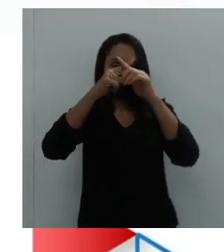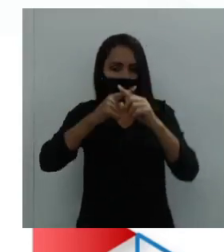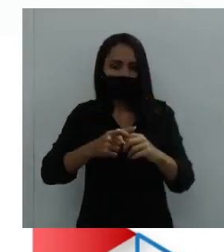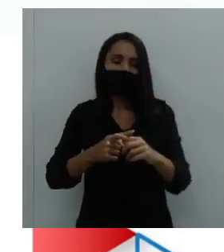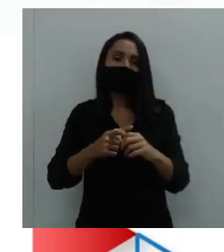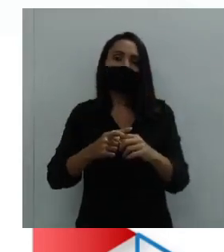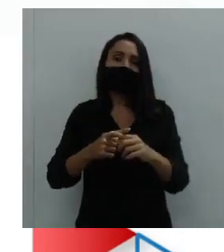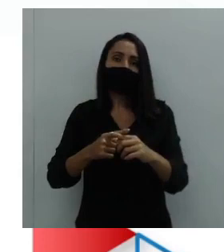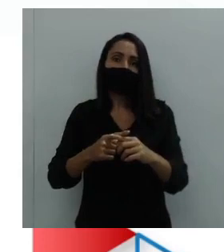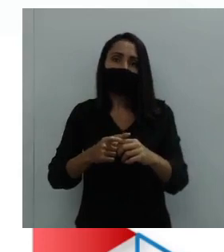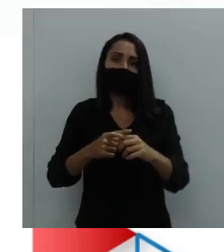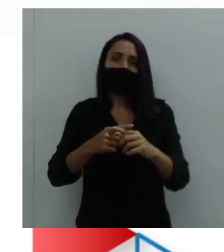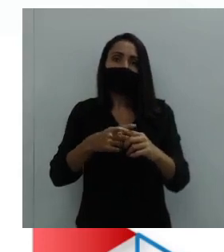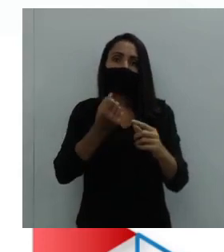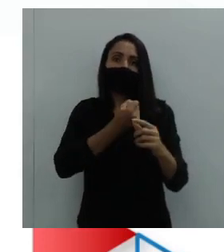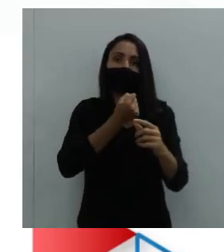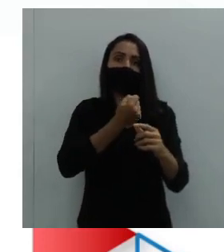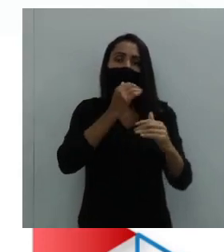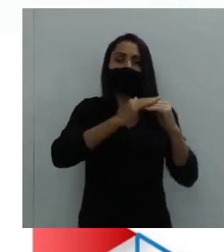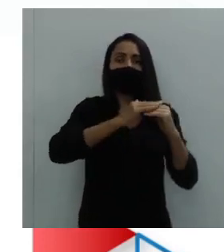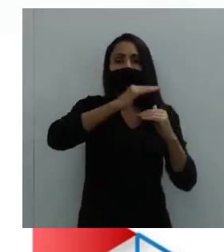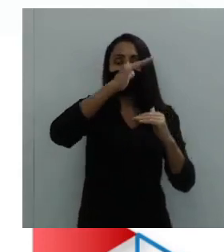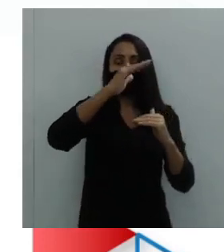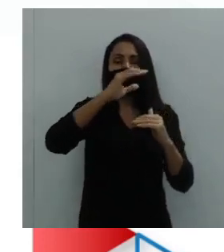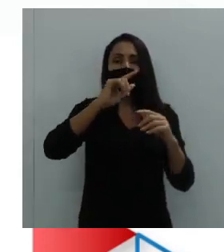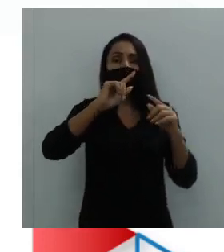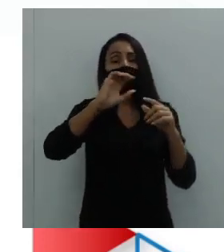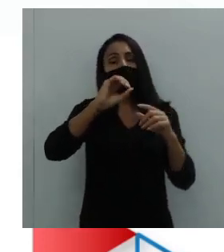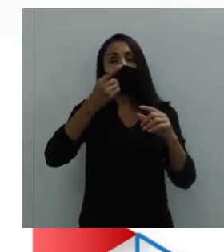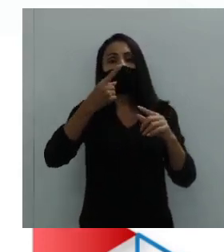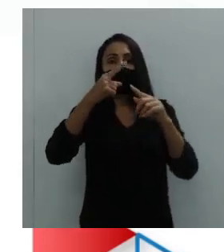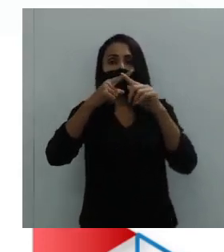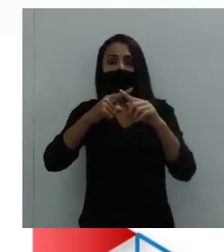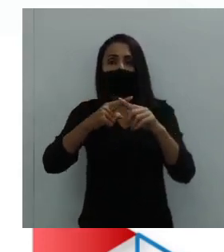multiplicação, se for um número muito grande, ou se eu multiplicar por um número